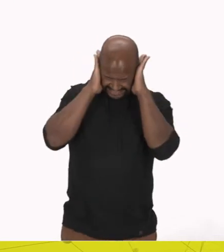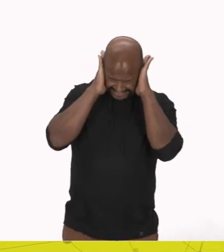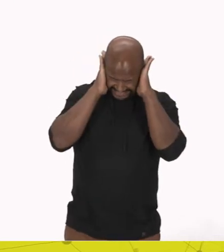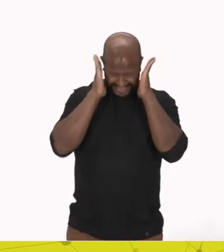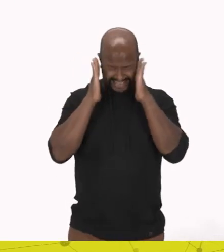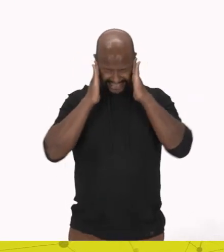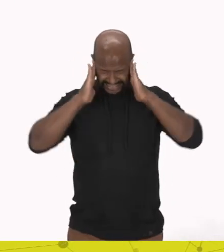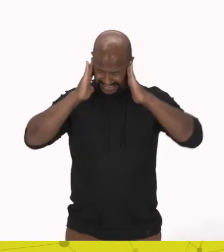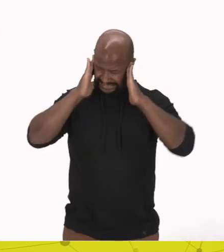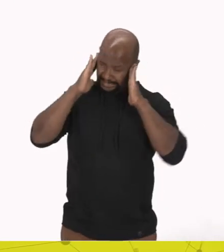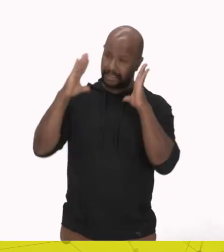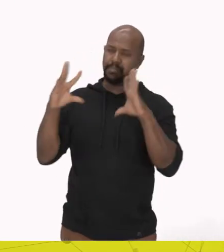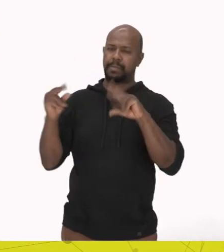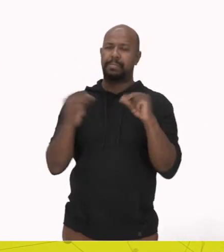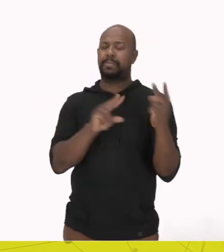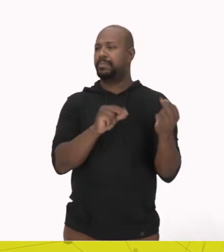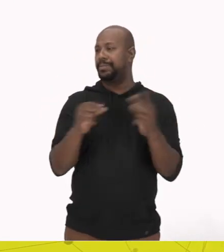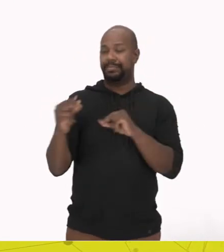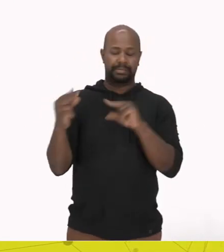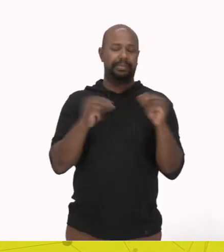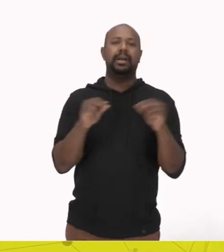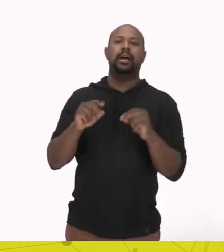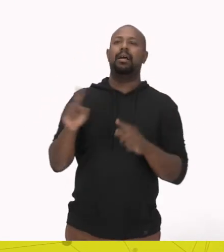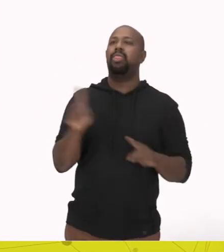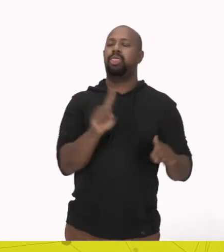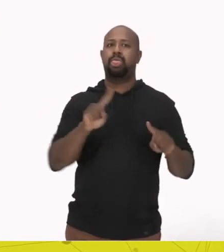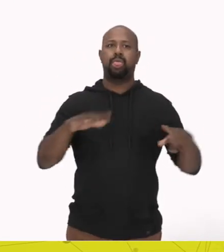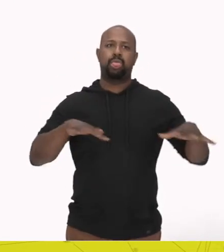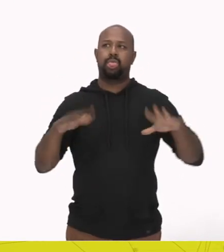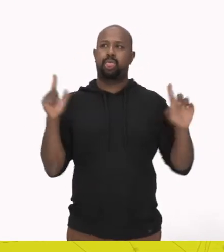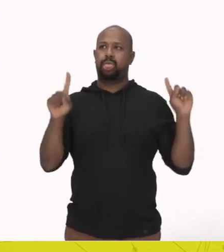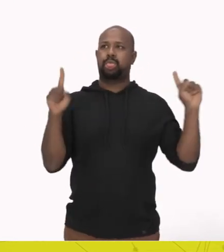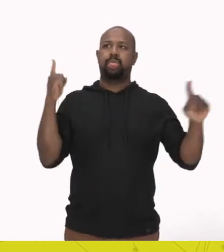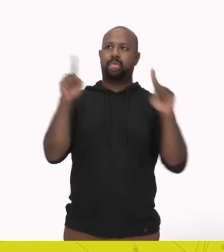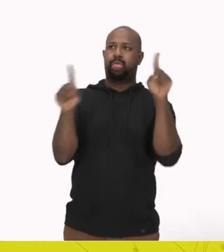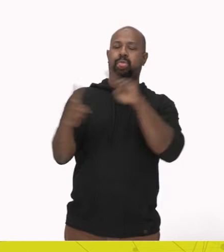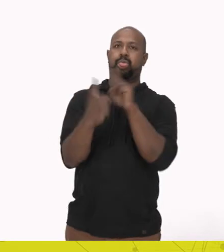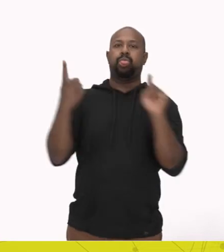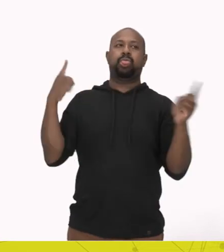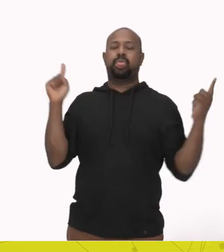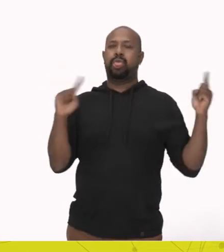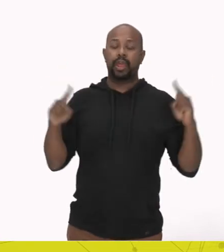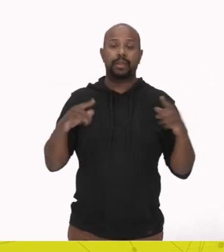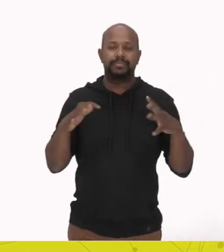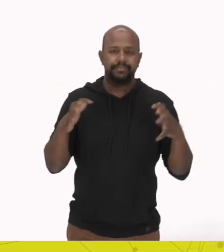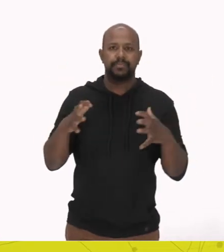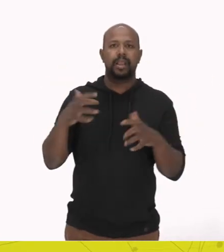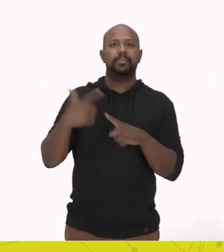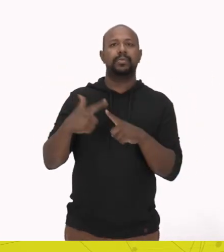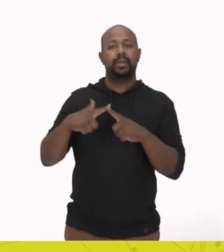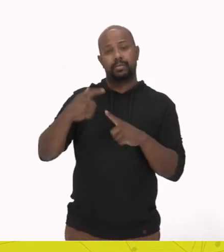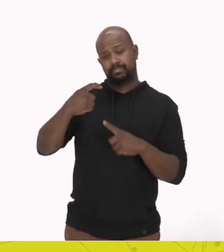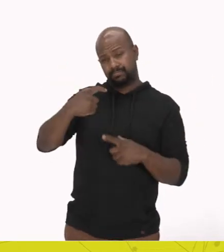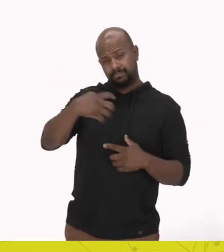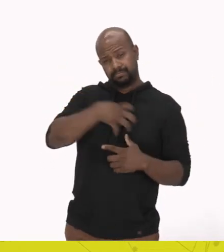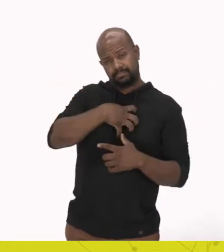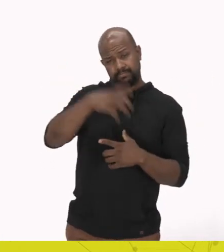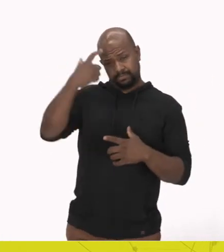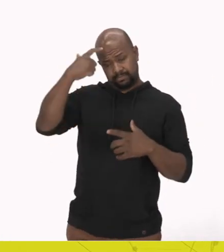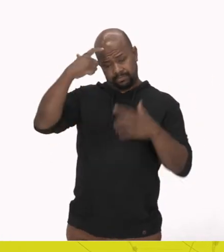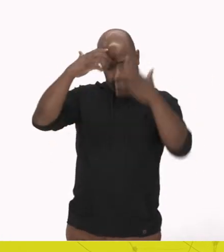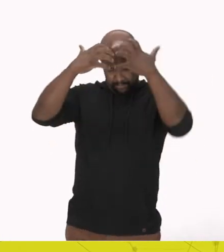que chamam a atenção, conversas paralelas, movimentação das pessoas. Devido ao